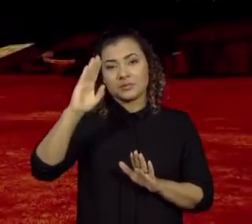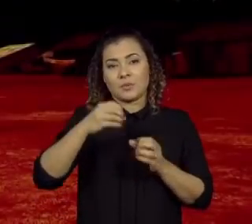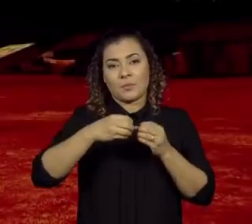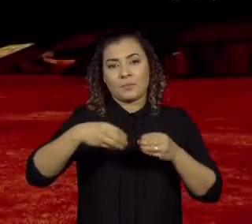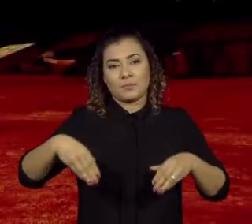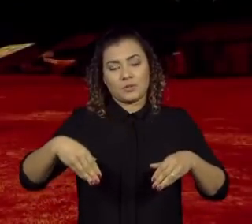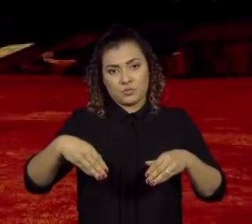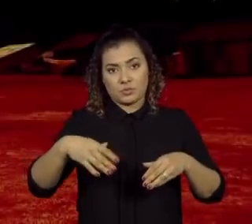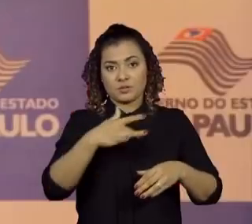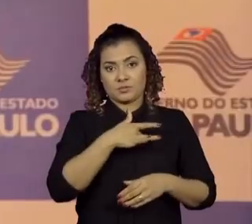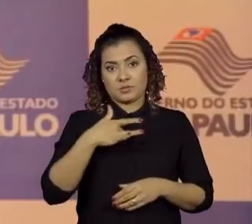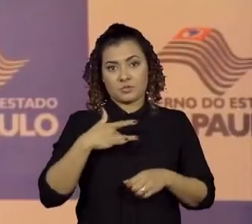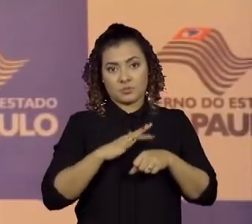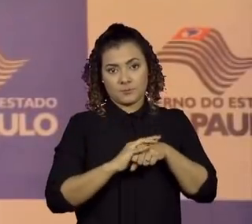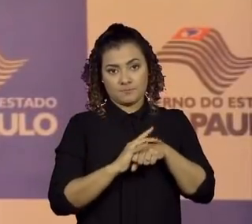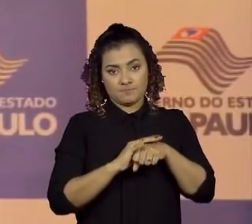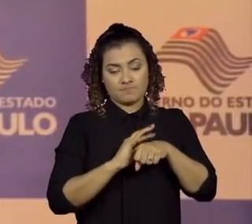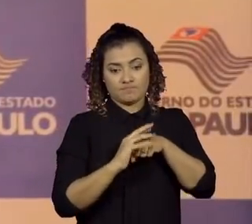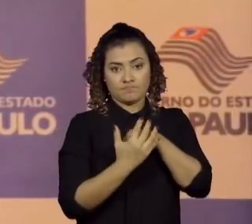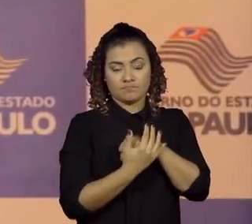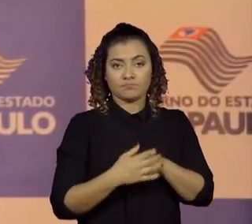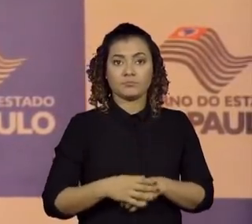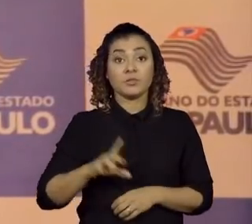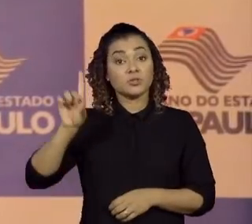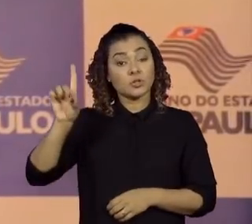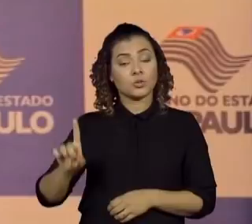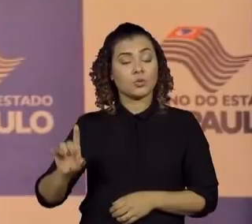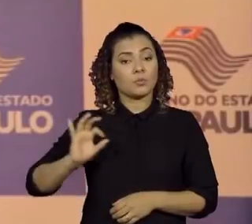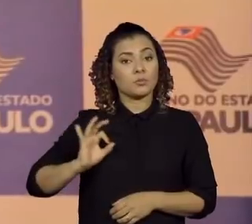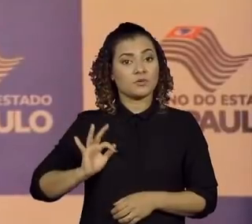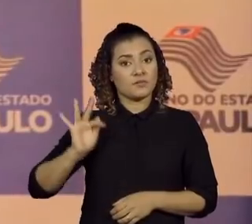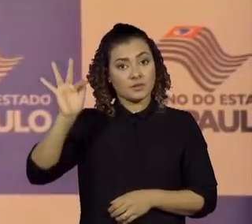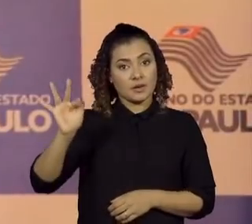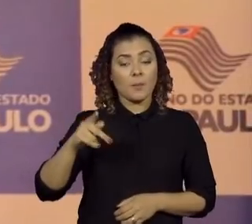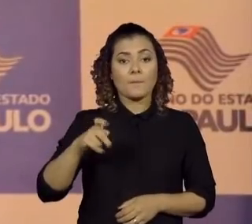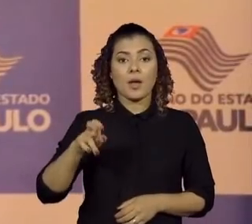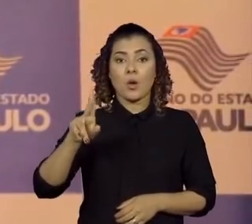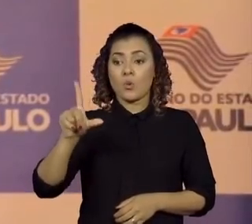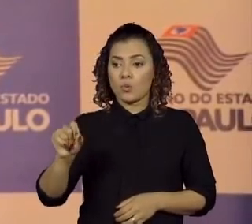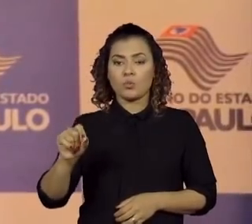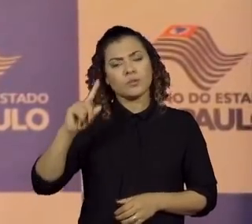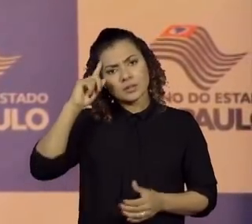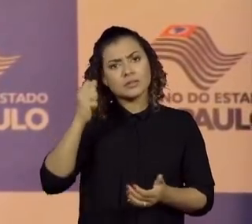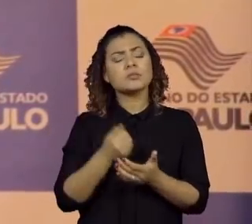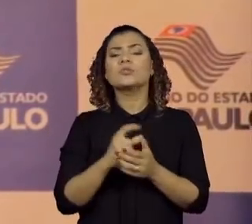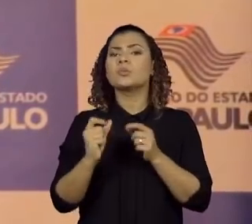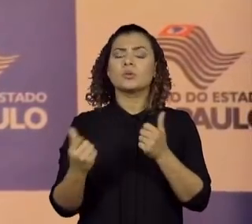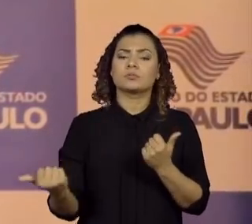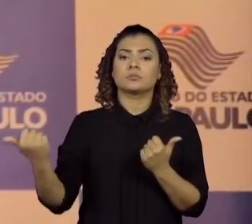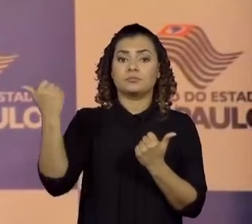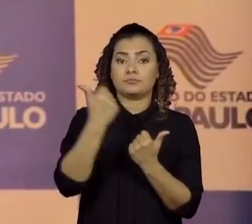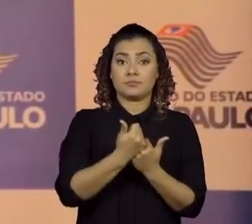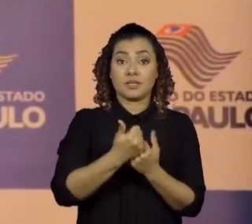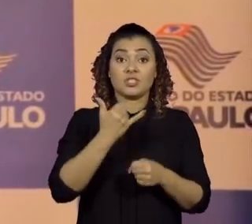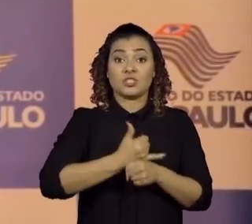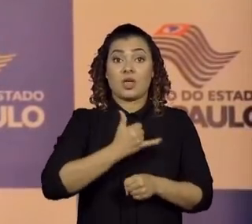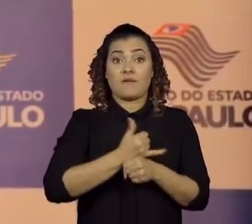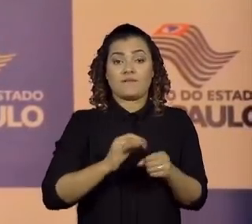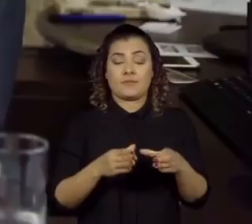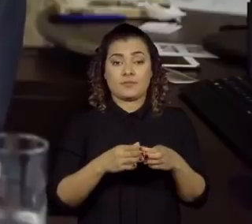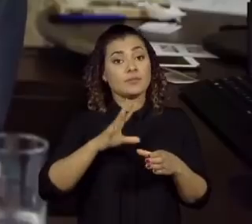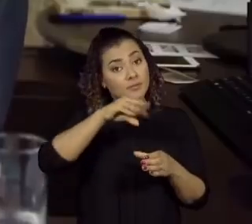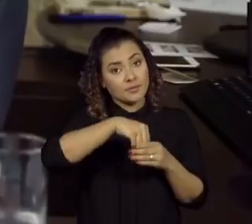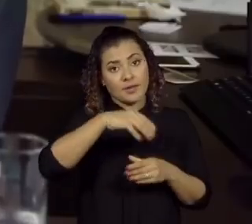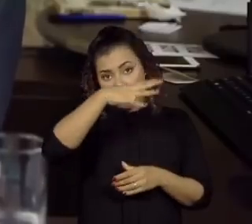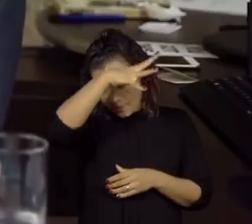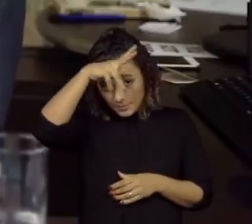doença. O diretor-geral da Polícia Federal, Paulo Maiorino, decide substituir o chefe do órgão no